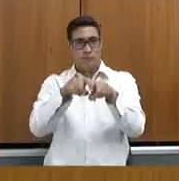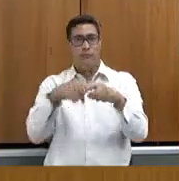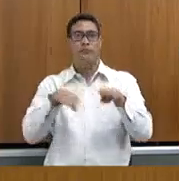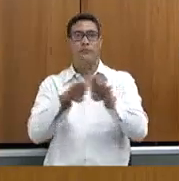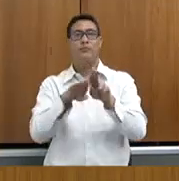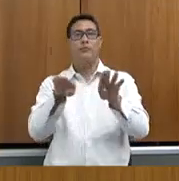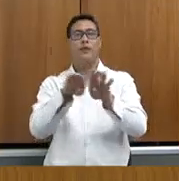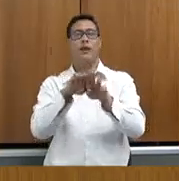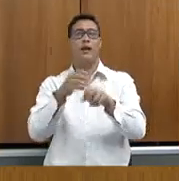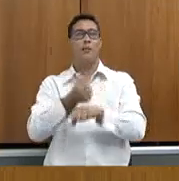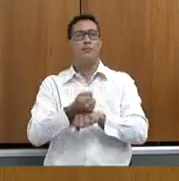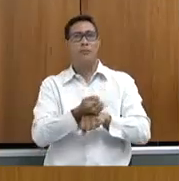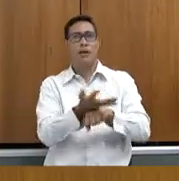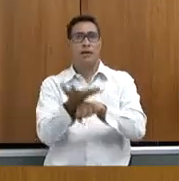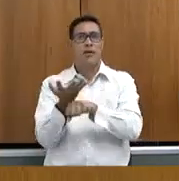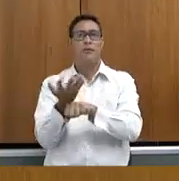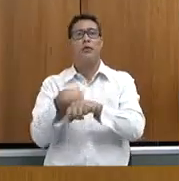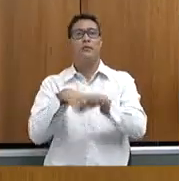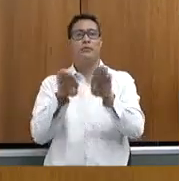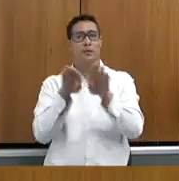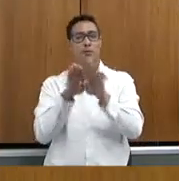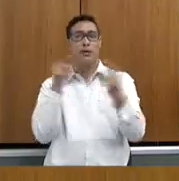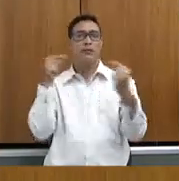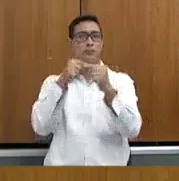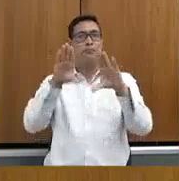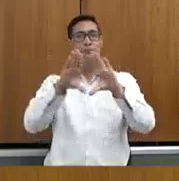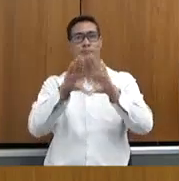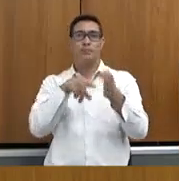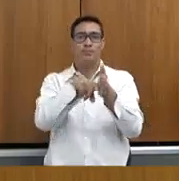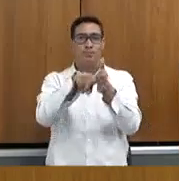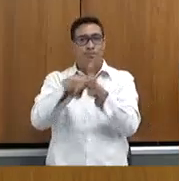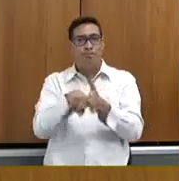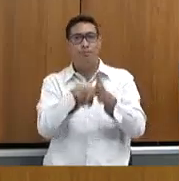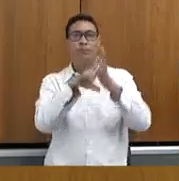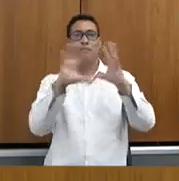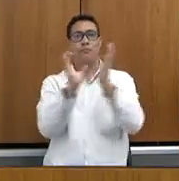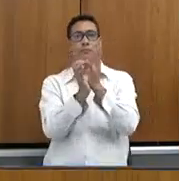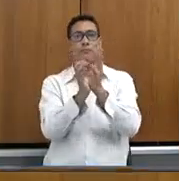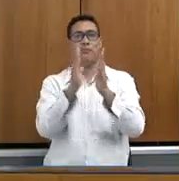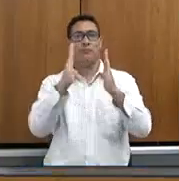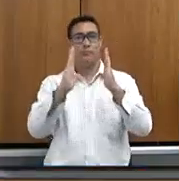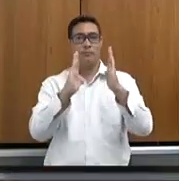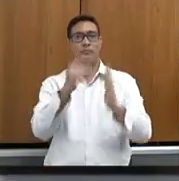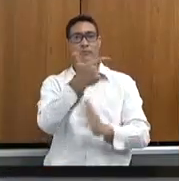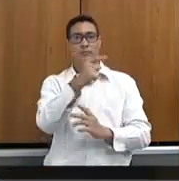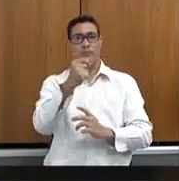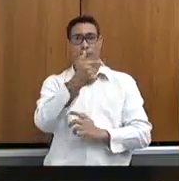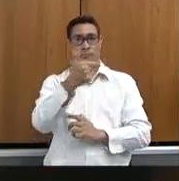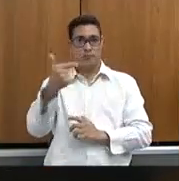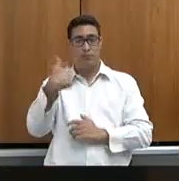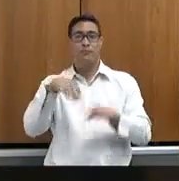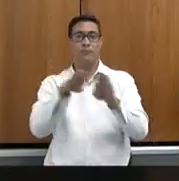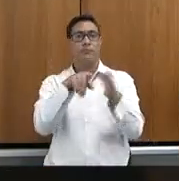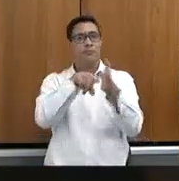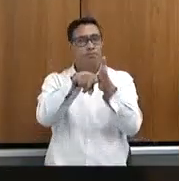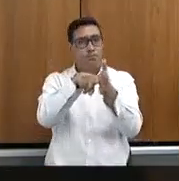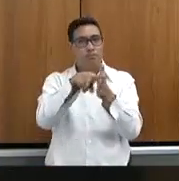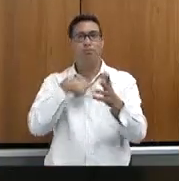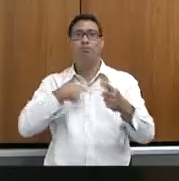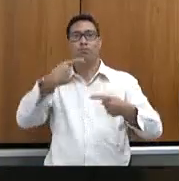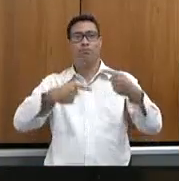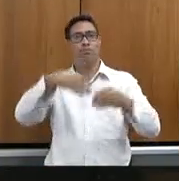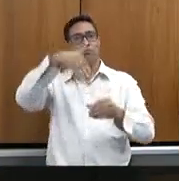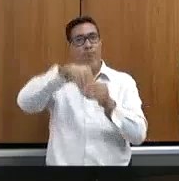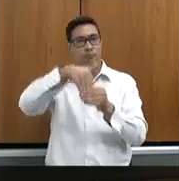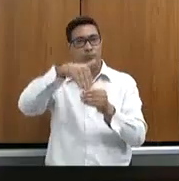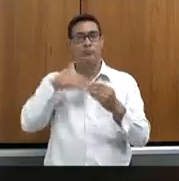Abastecimento, no âmbito da Assembleia Fiscaliza, no exercício de 2022, e de discutir e votar proposições